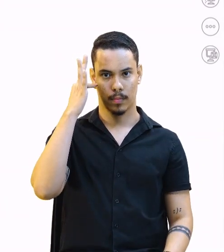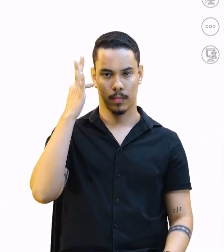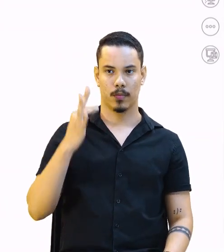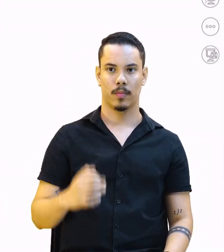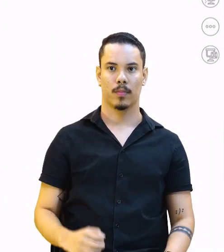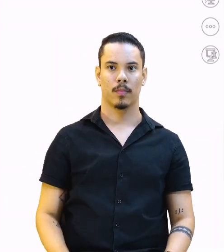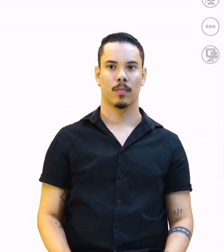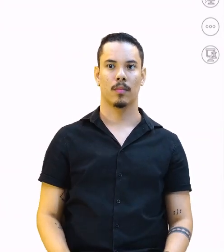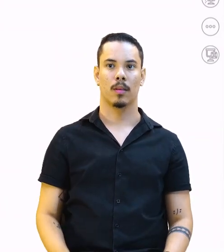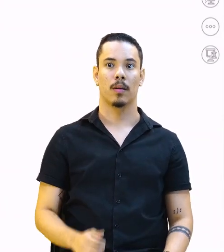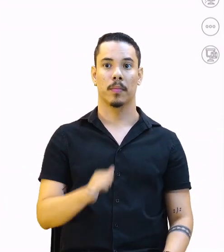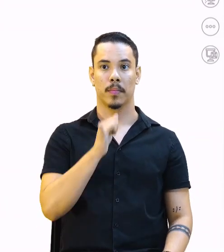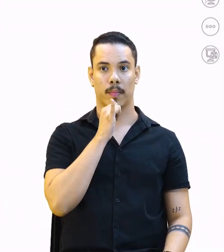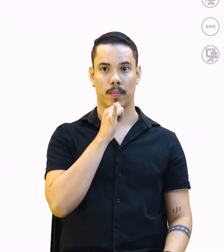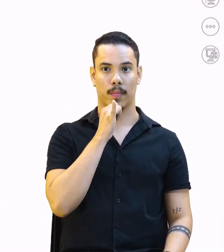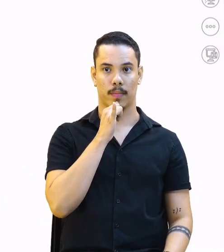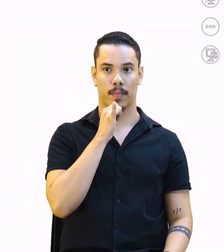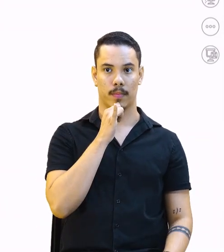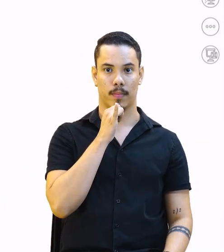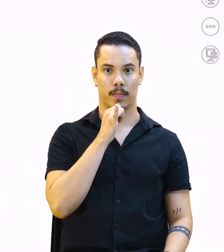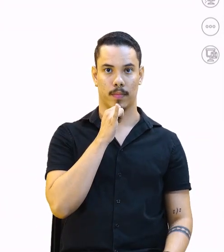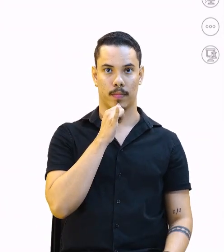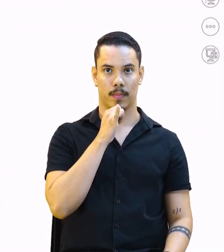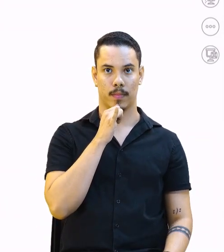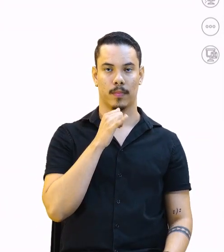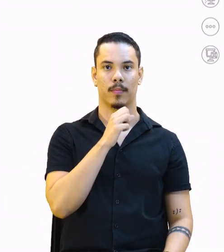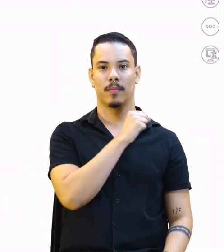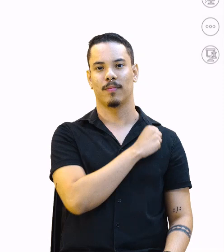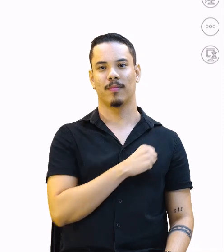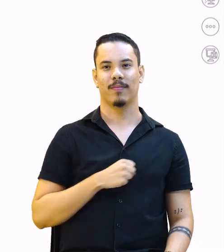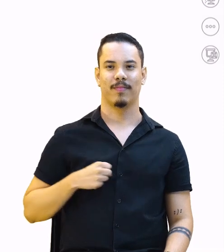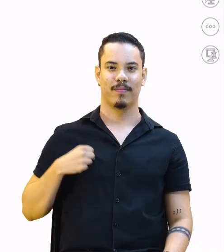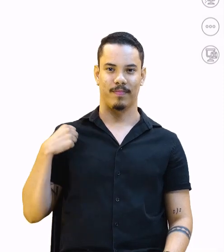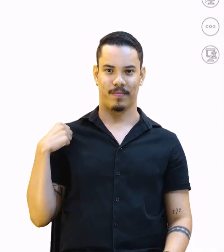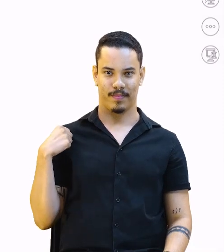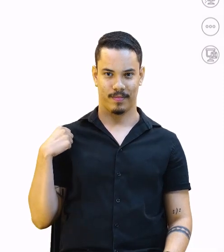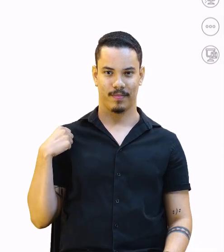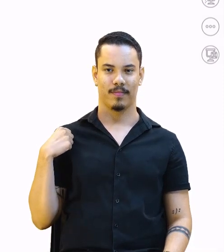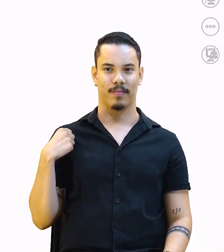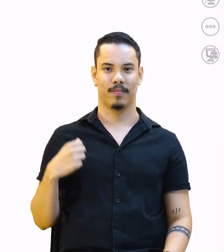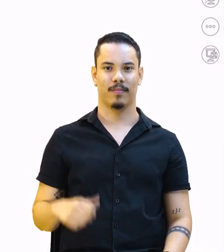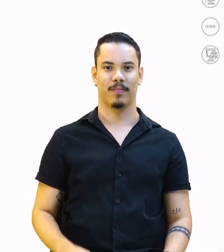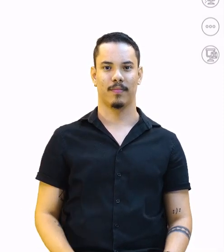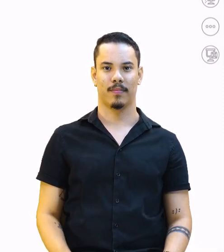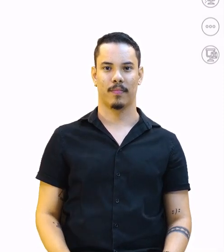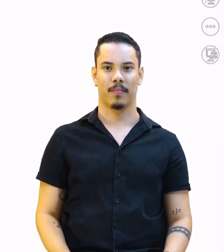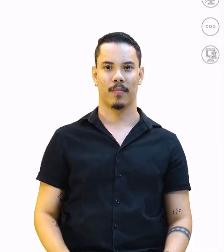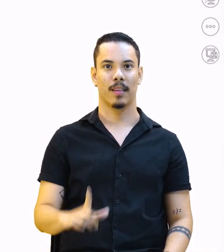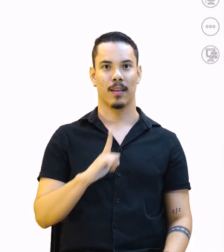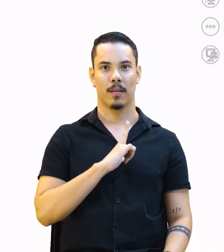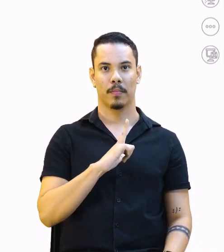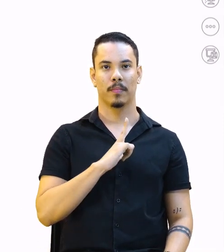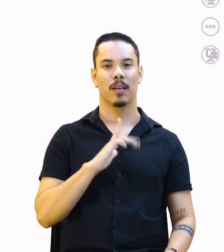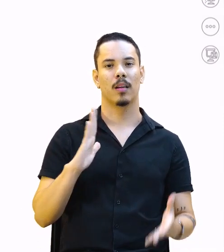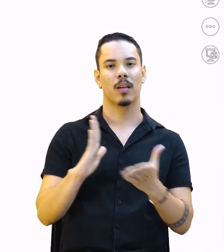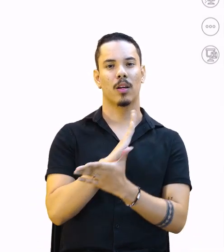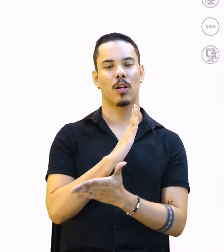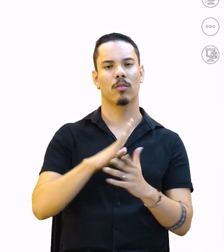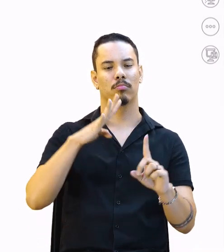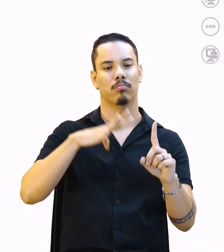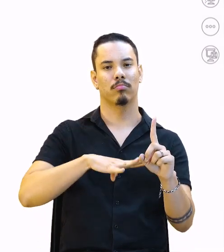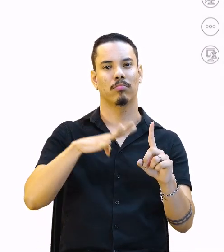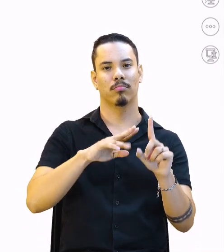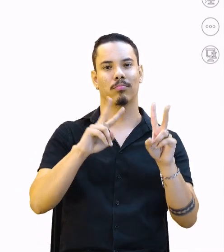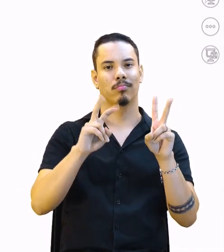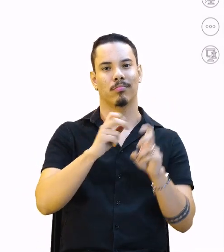um exemplo, olha só. Vamos usar o Sócrates como exemplo. Ele exercia grande fascínio sobre seus